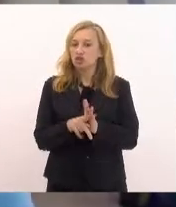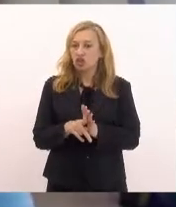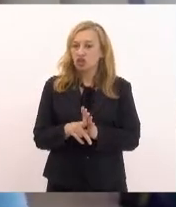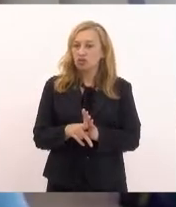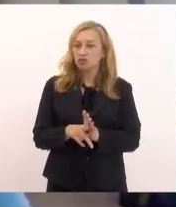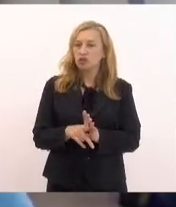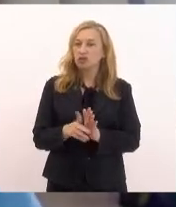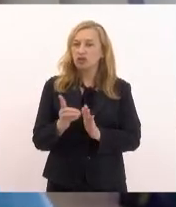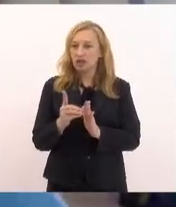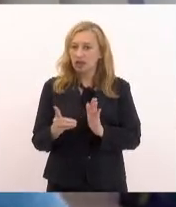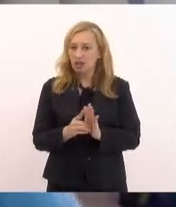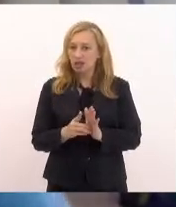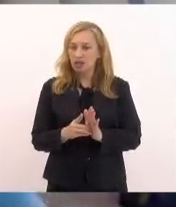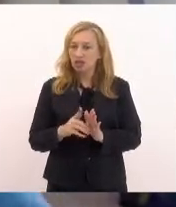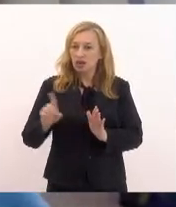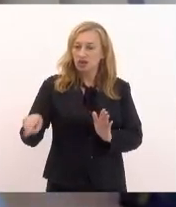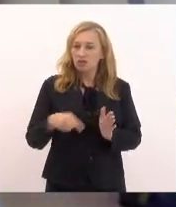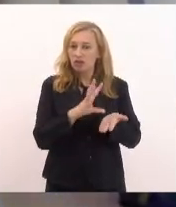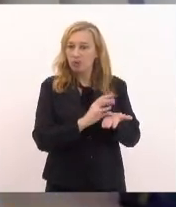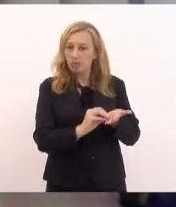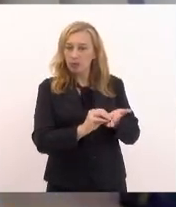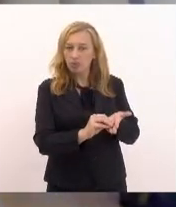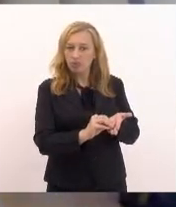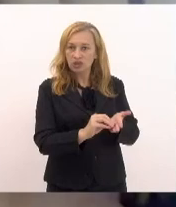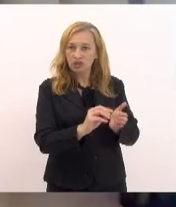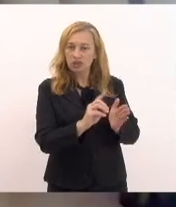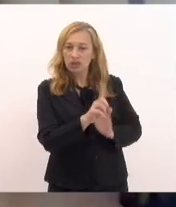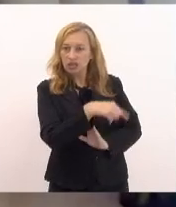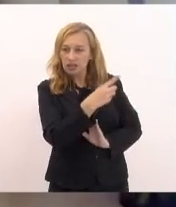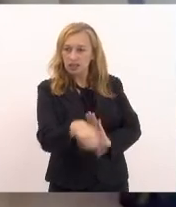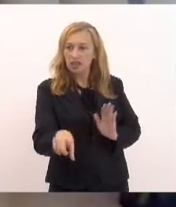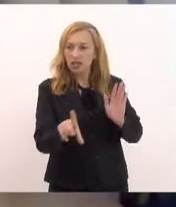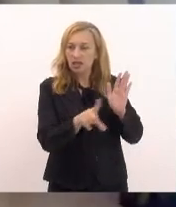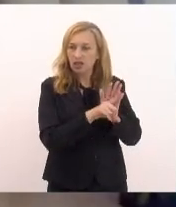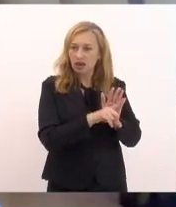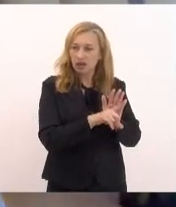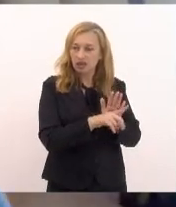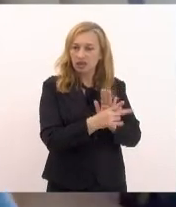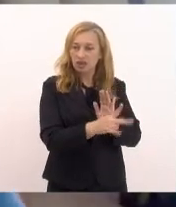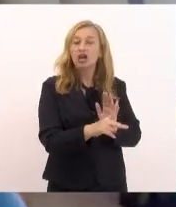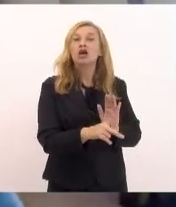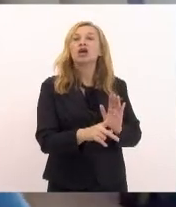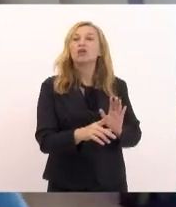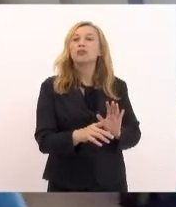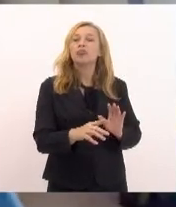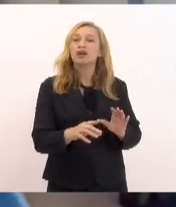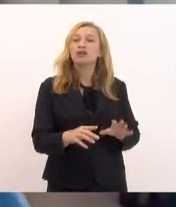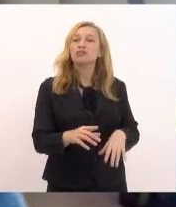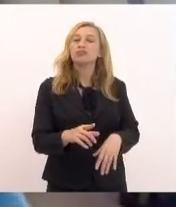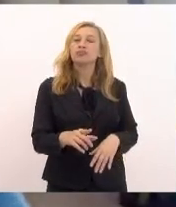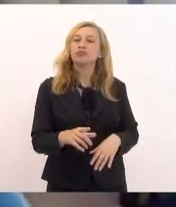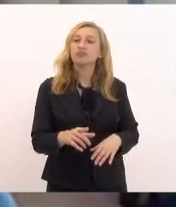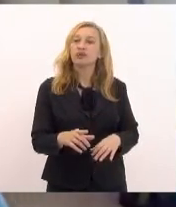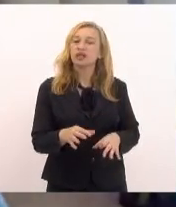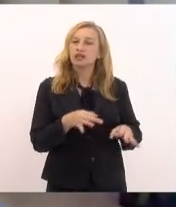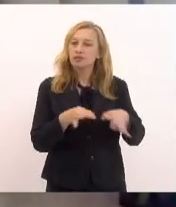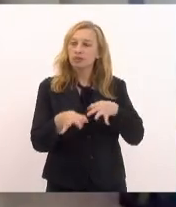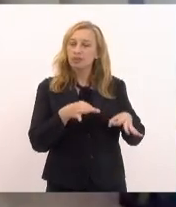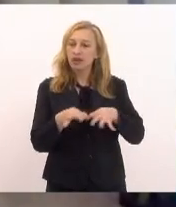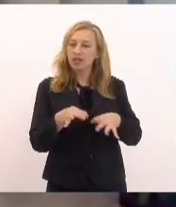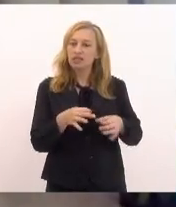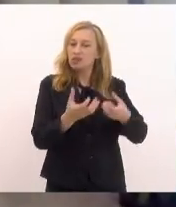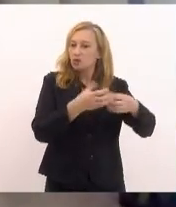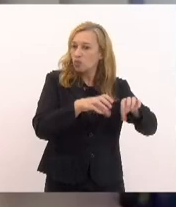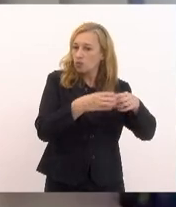legislativo venha para a pauta e derrube essa contratação temporária, e vamos lutar para que haja a reposição dos quadros com o concurso público